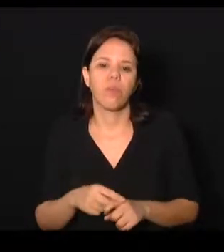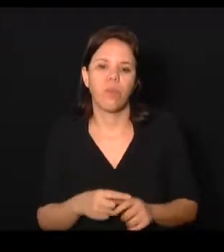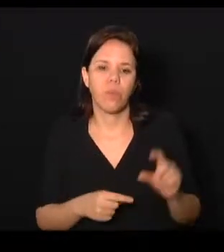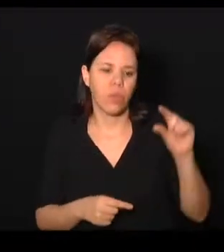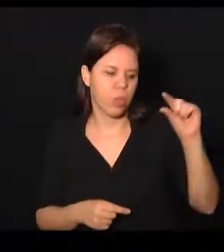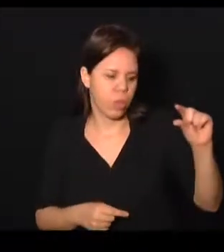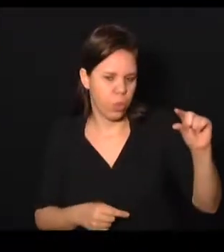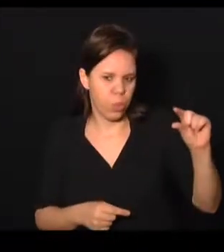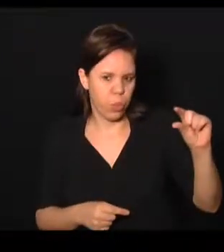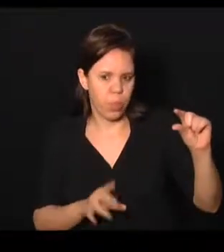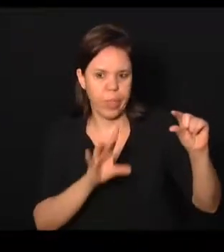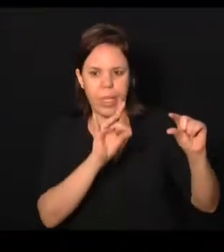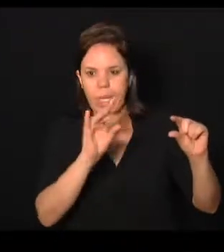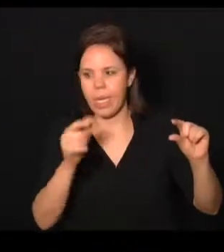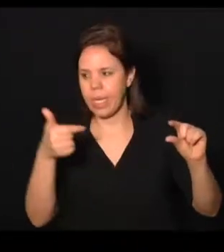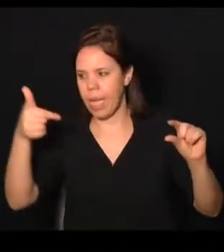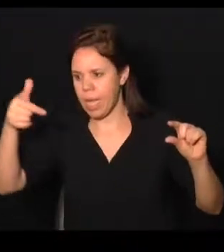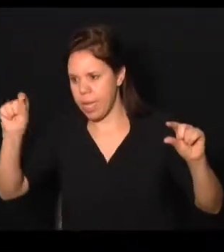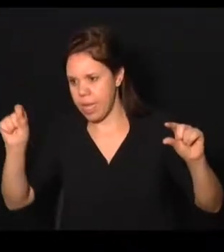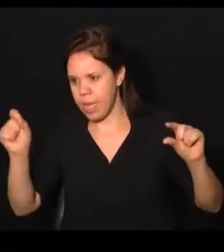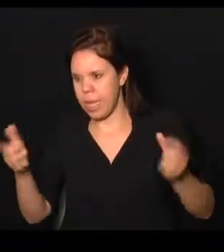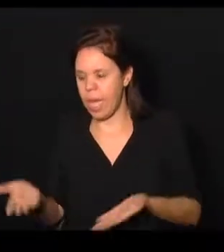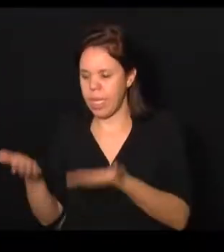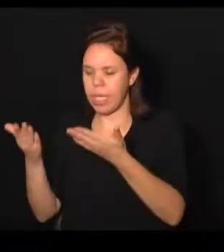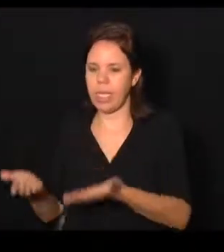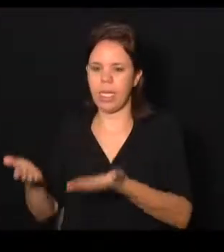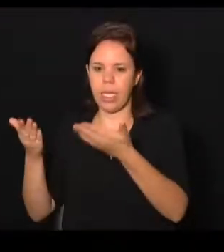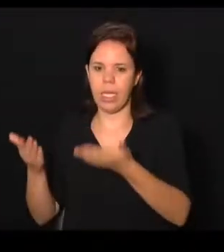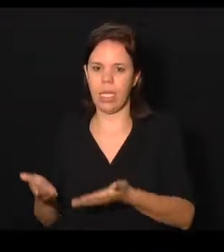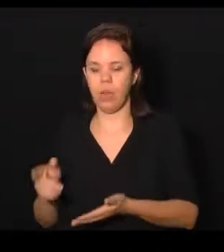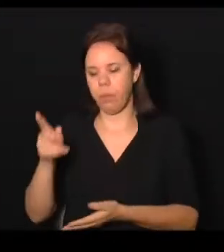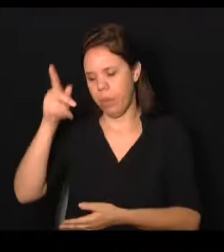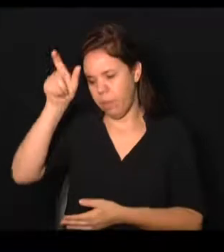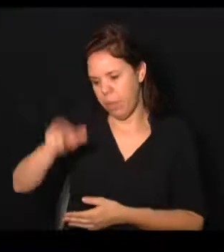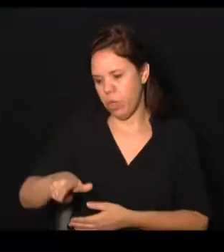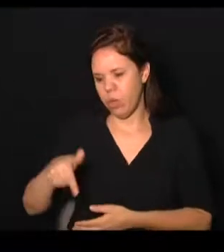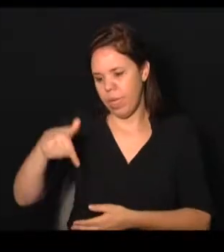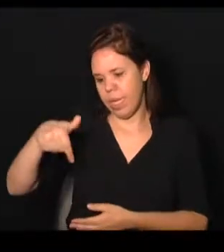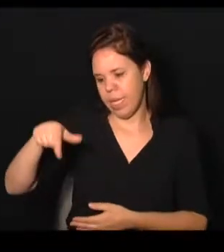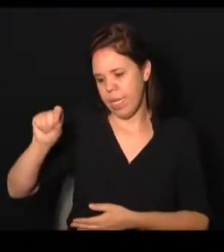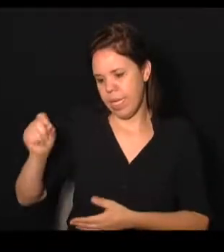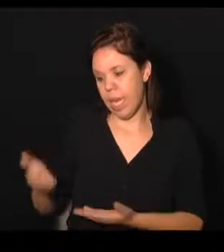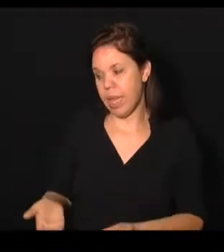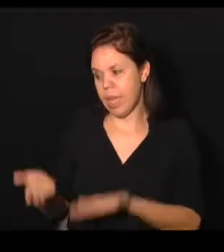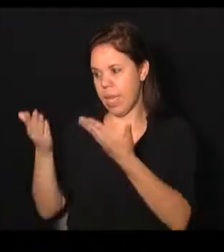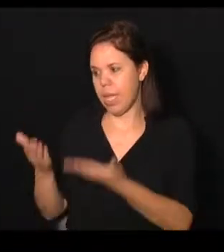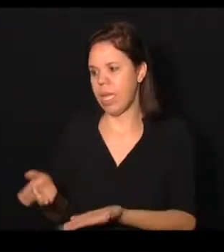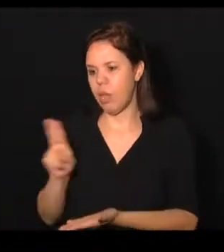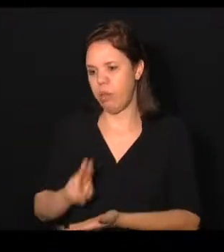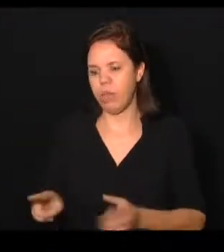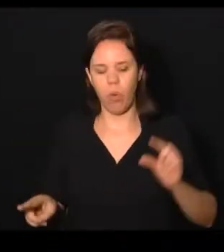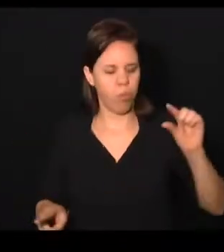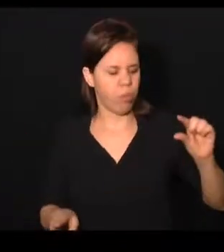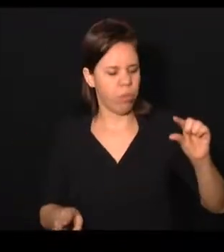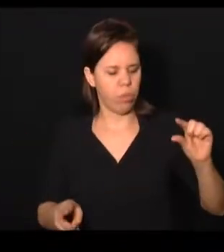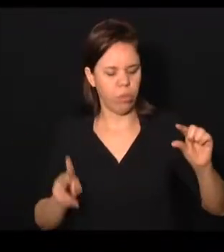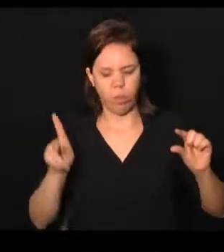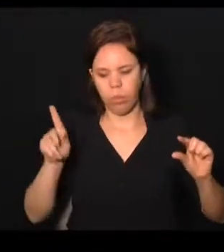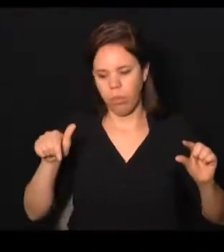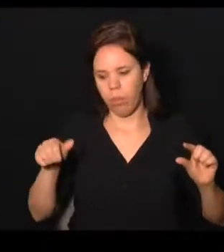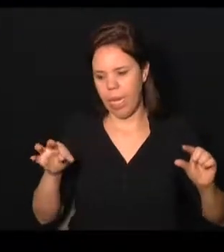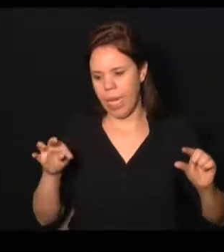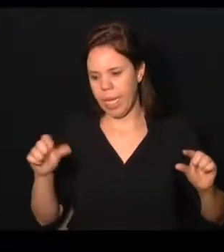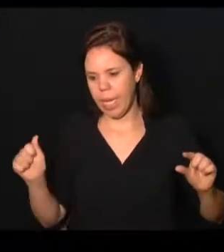uma unidade para cada 10 quilos. Então, uma pessoa que mede 70 quilos, por exemplo, para usar uma dose de plaquetas, ela vai precisar de